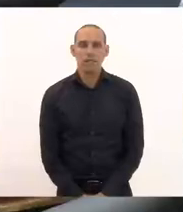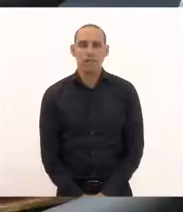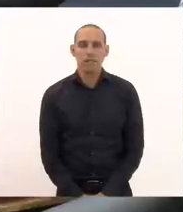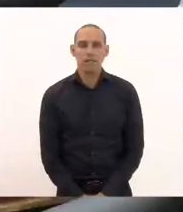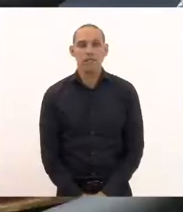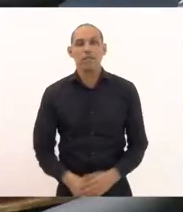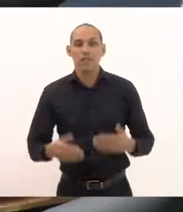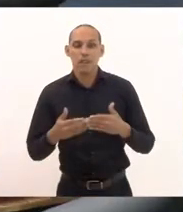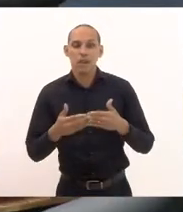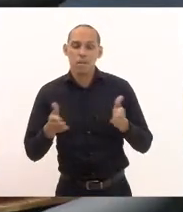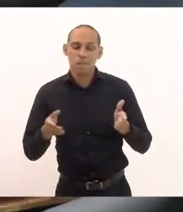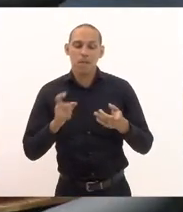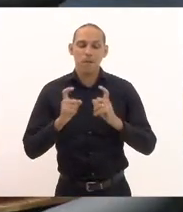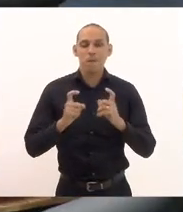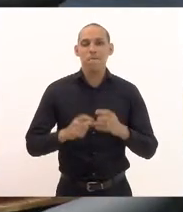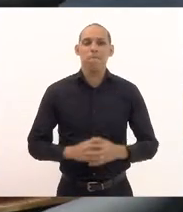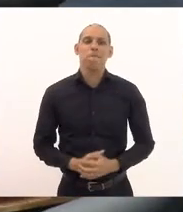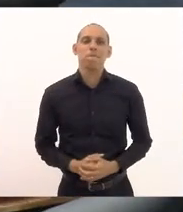Está reaberta a sessão.